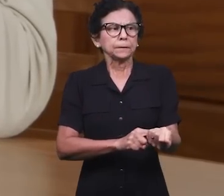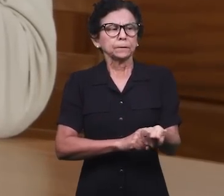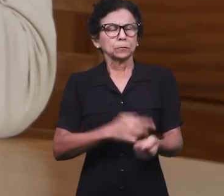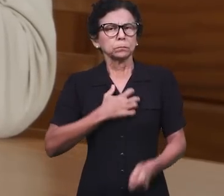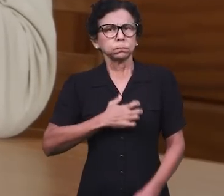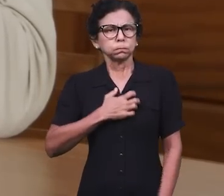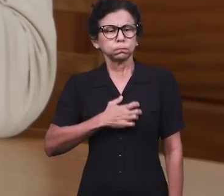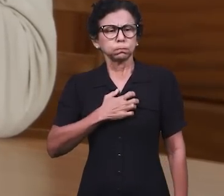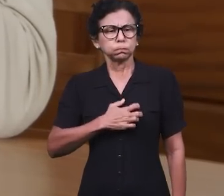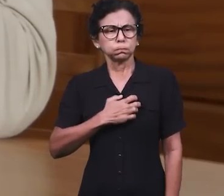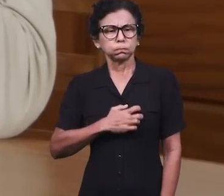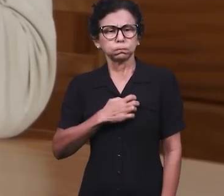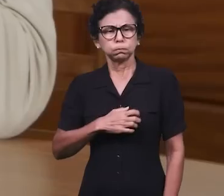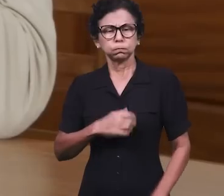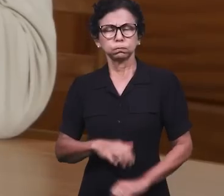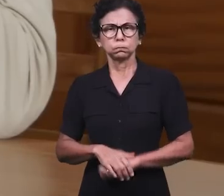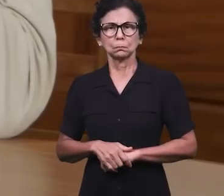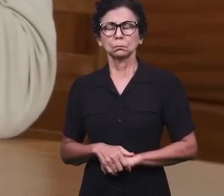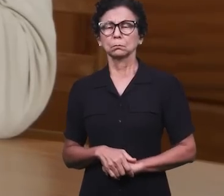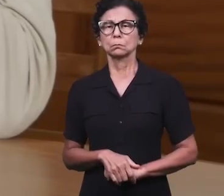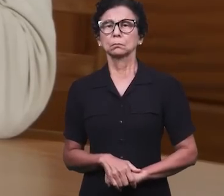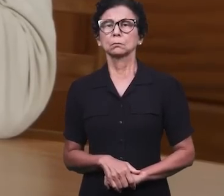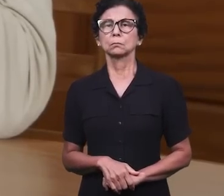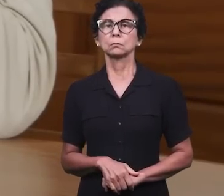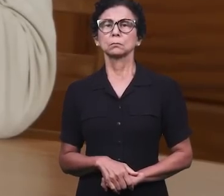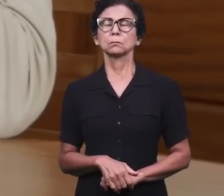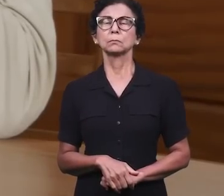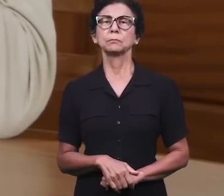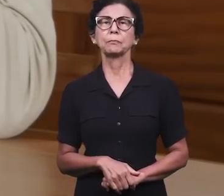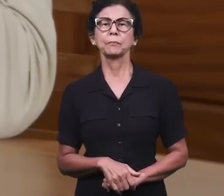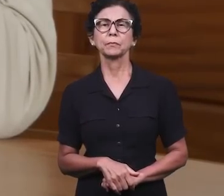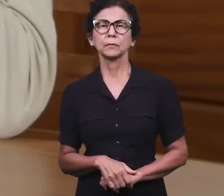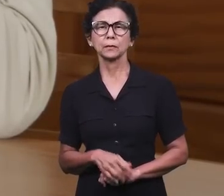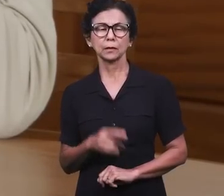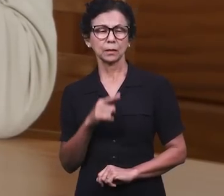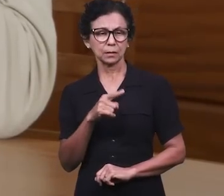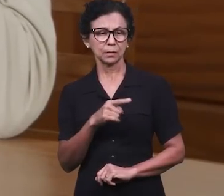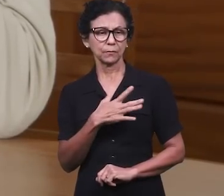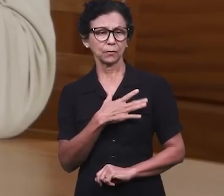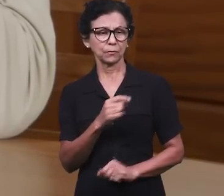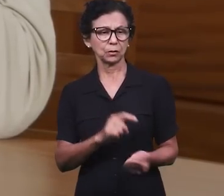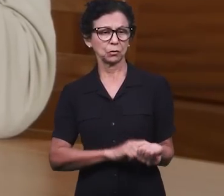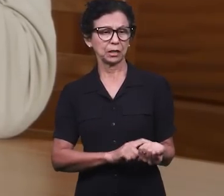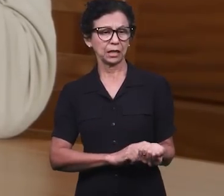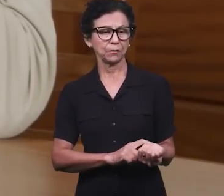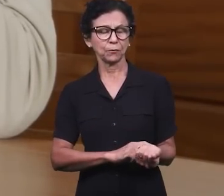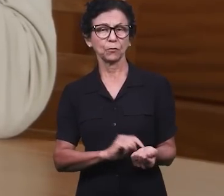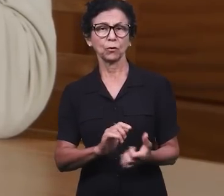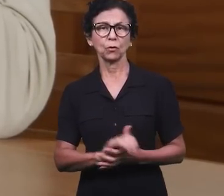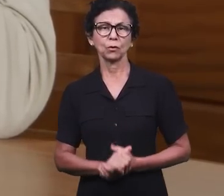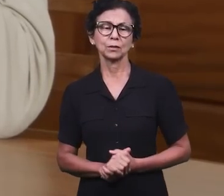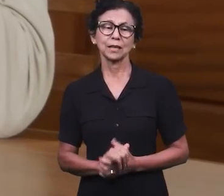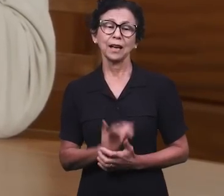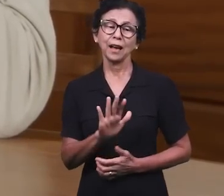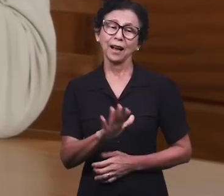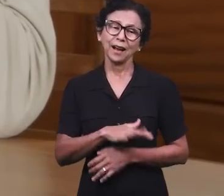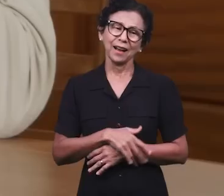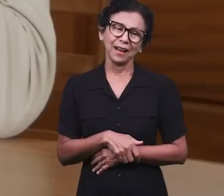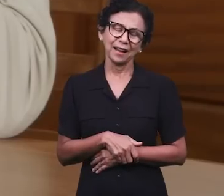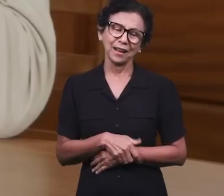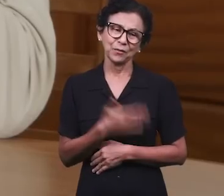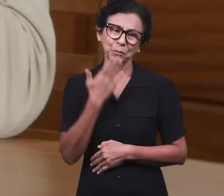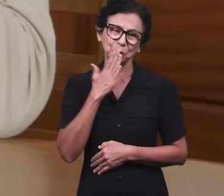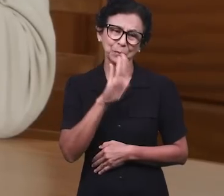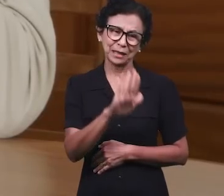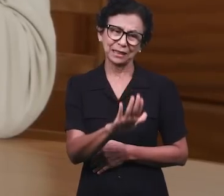no seu filho, porque você começa a prometer coisas, até para, às vezes você vê seu filho nervoso, você quer prometer uma coisa para ele,